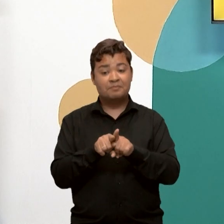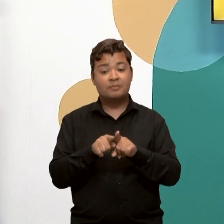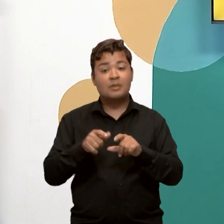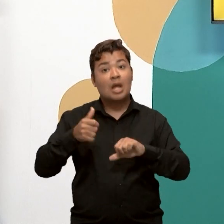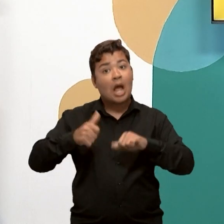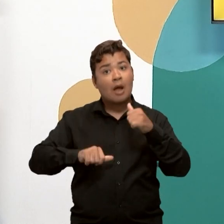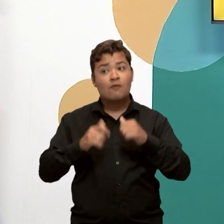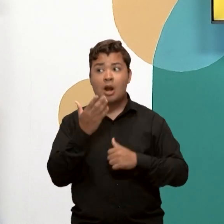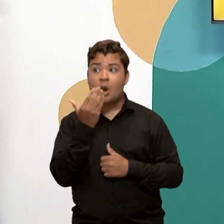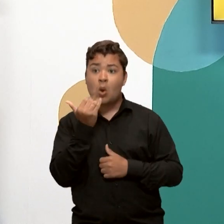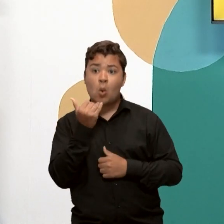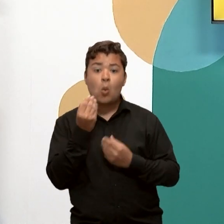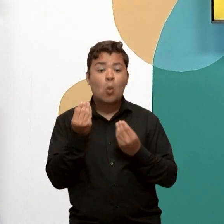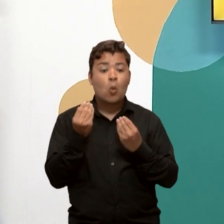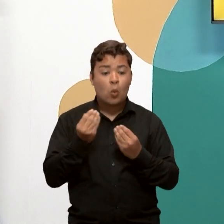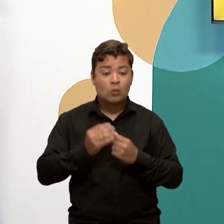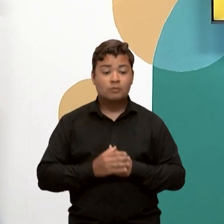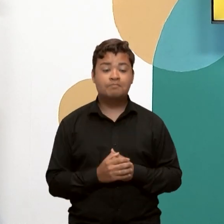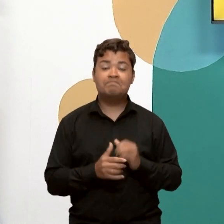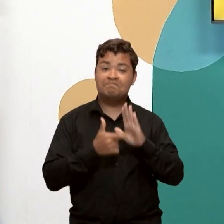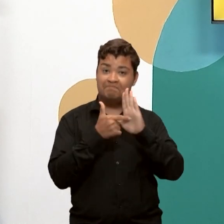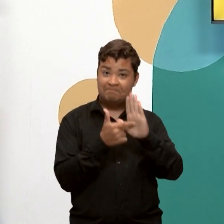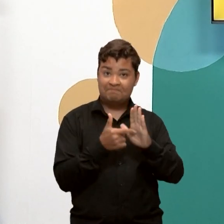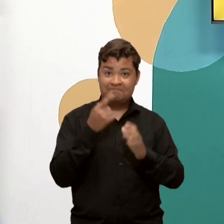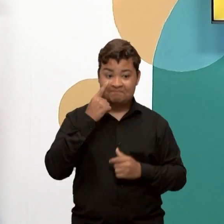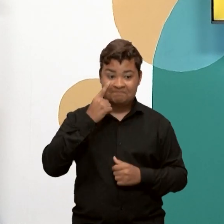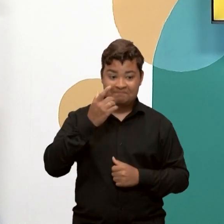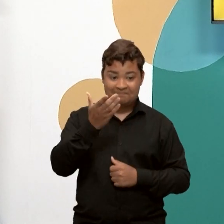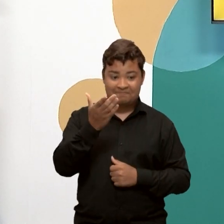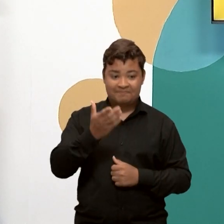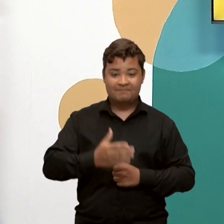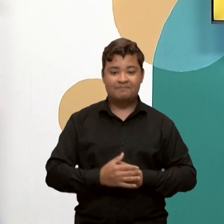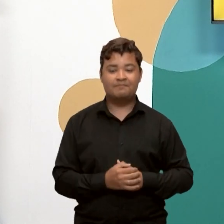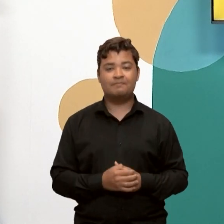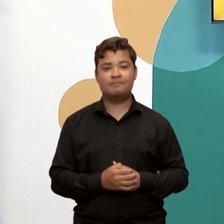as refeições. Vamos conhecer como funciona.